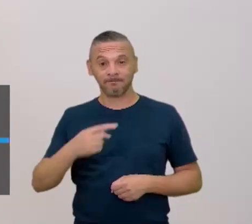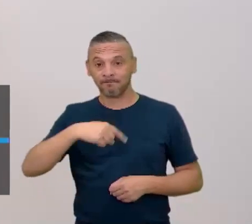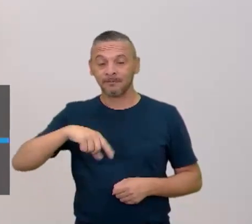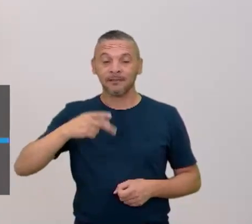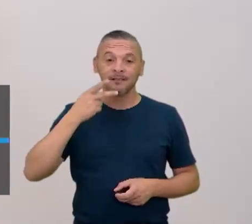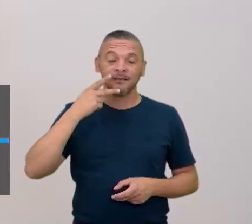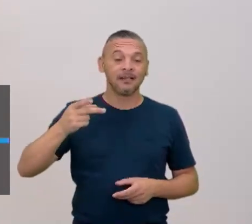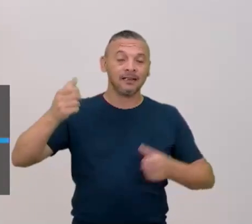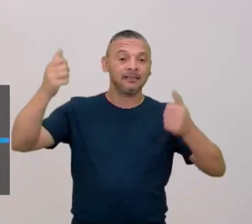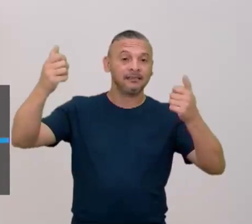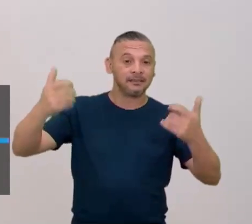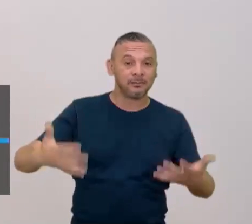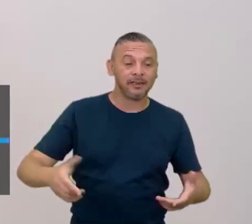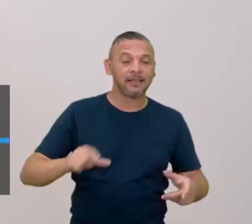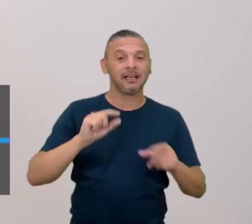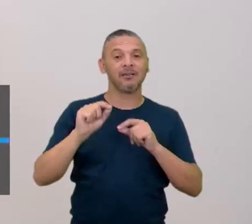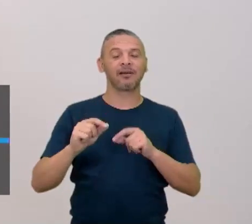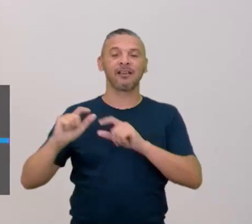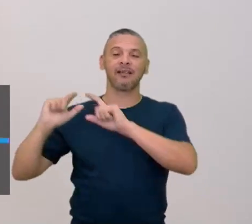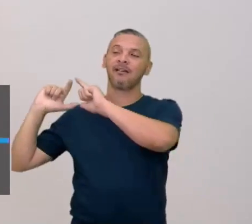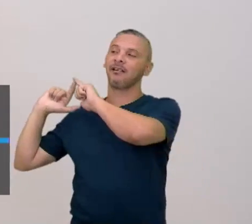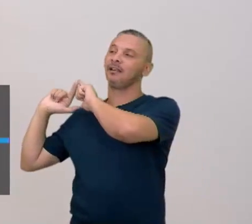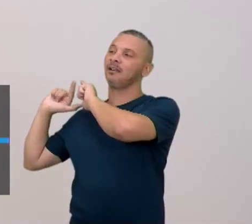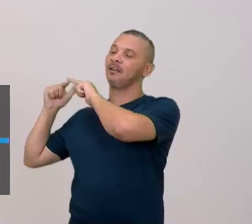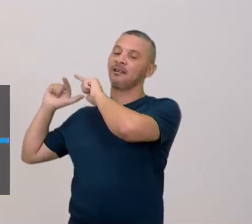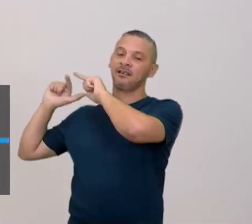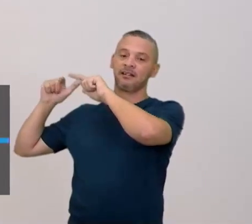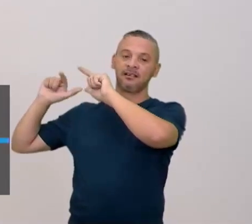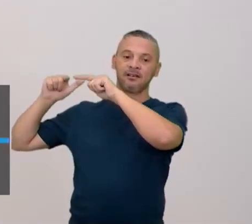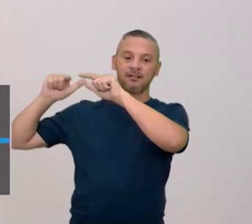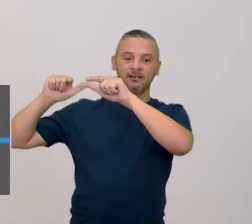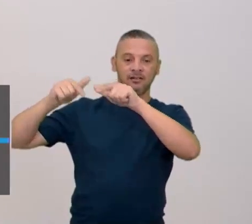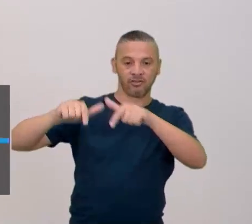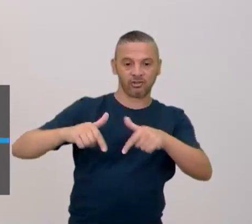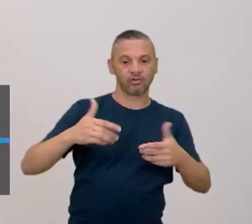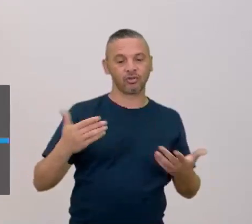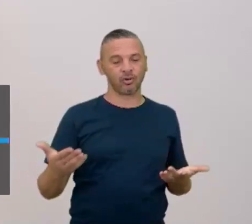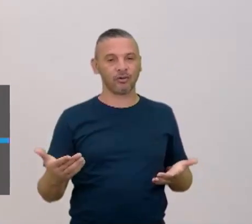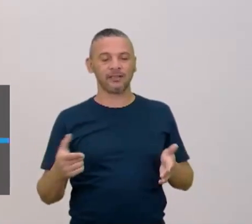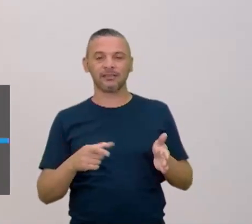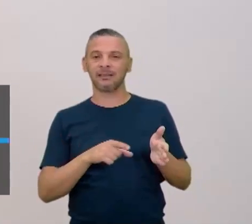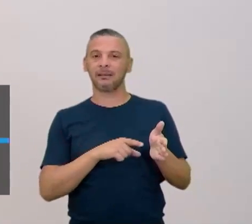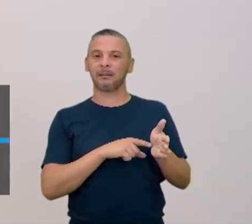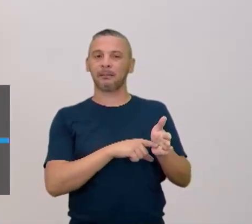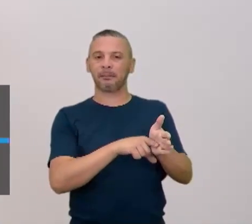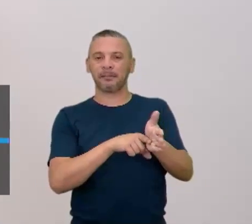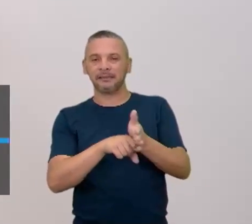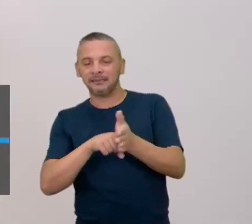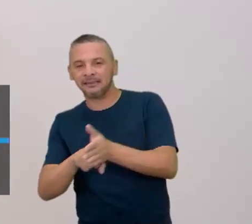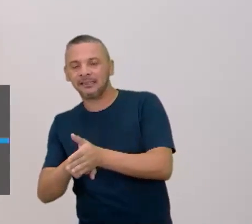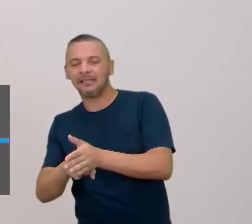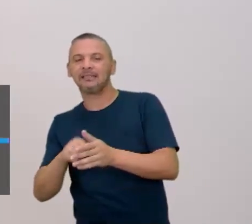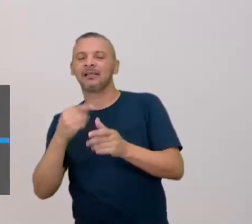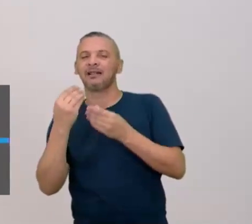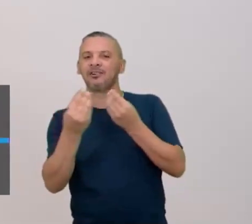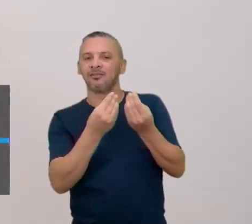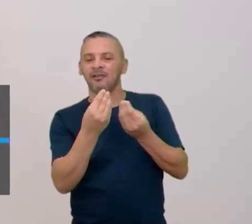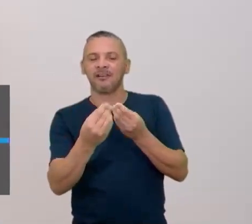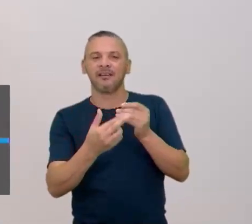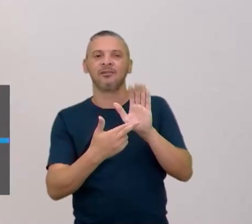sempre falamos sobre a questão das tradições, levar em consideração, pesquisar sobre